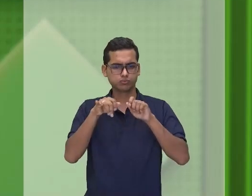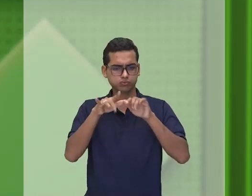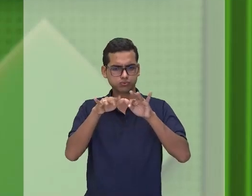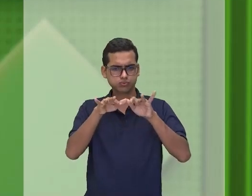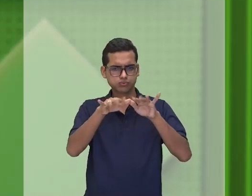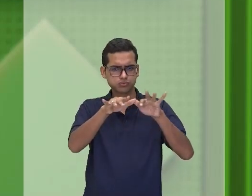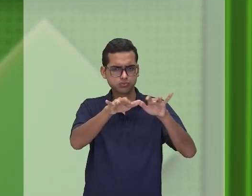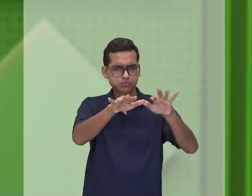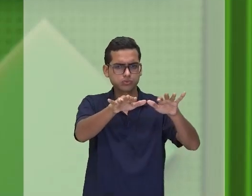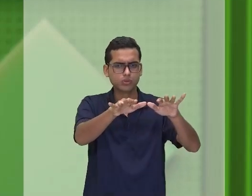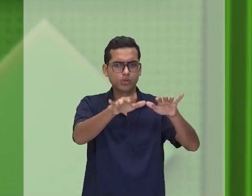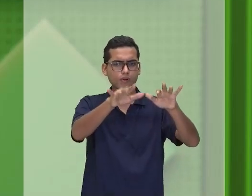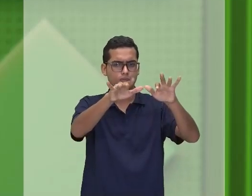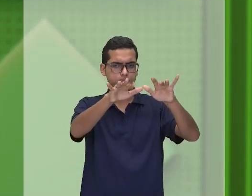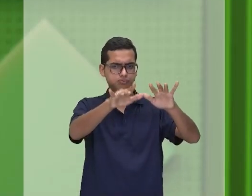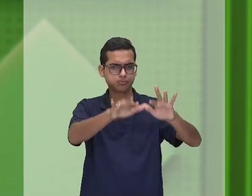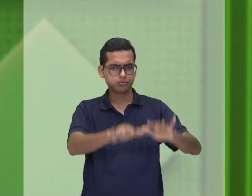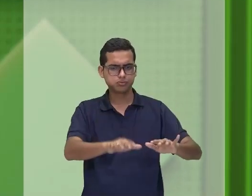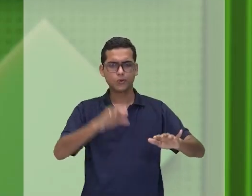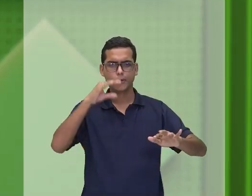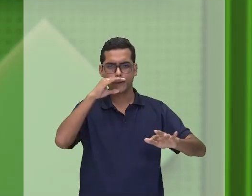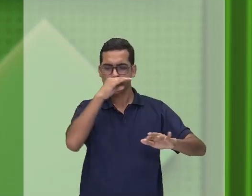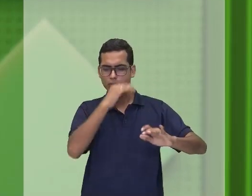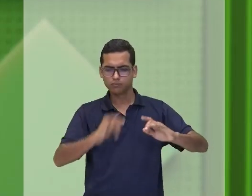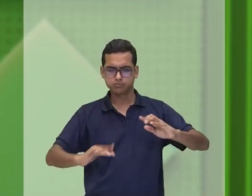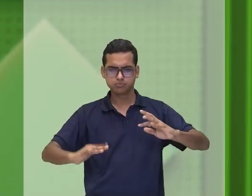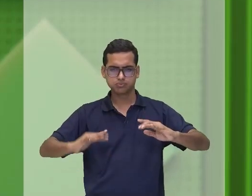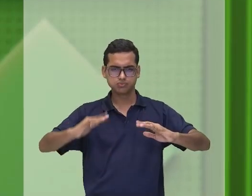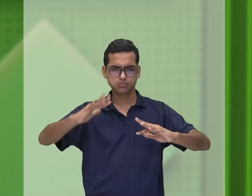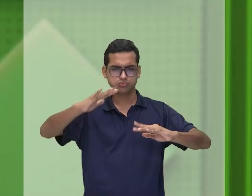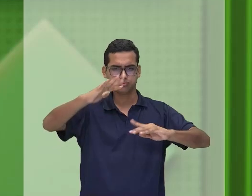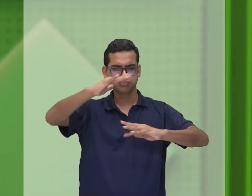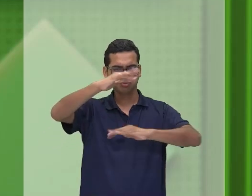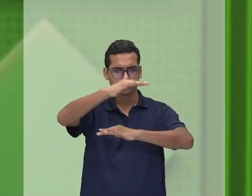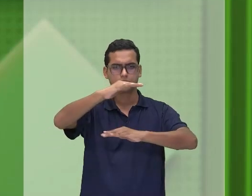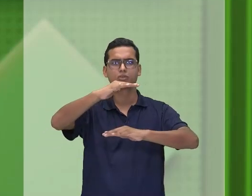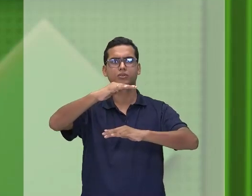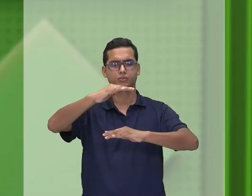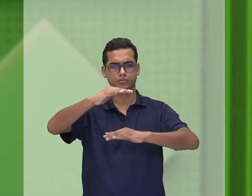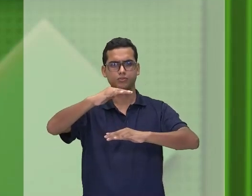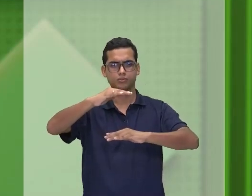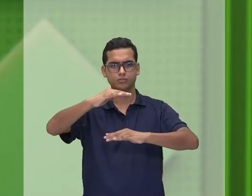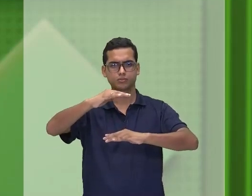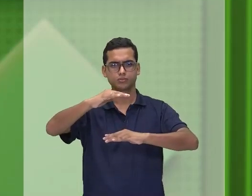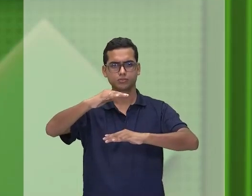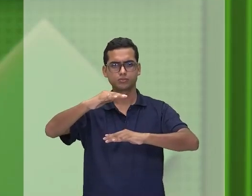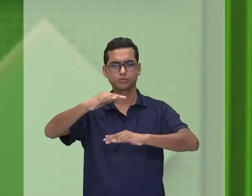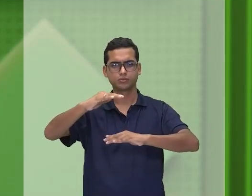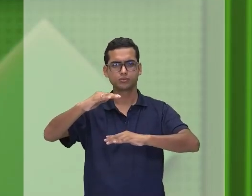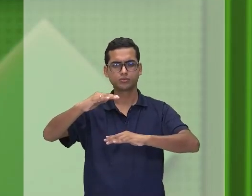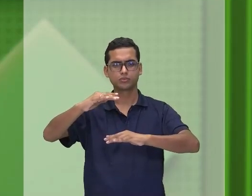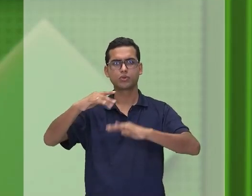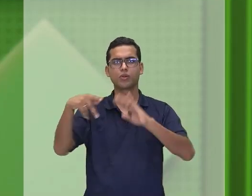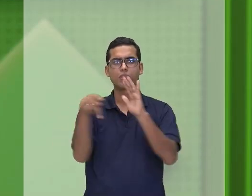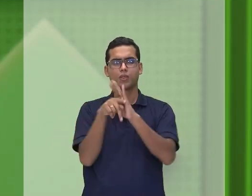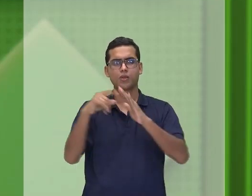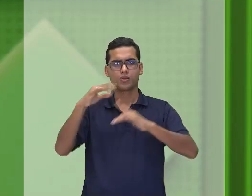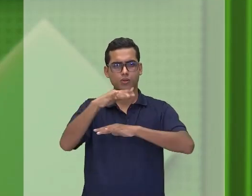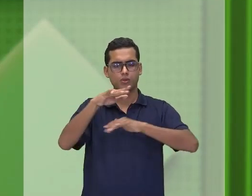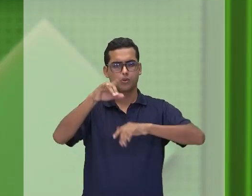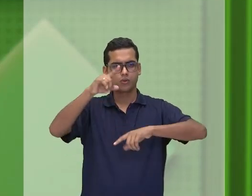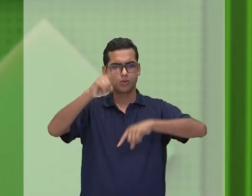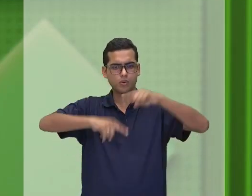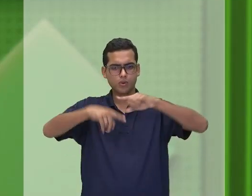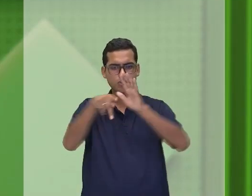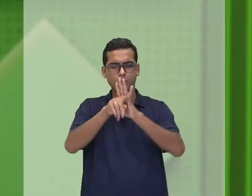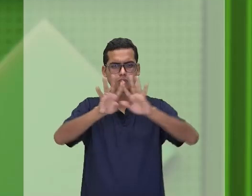certo? Então, o ar quente é absorvido novamente, né, pelo aparelho,